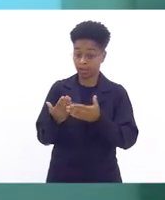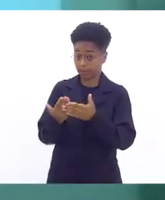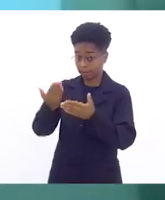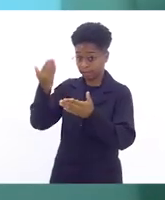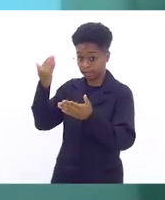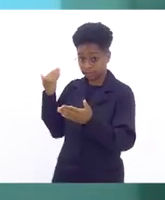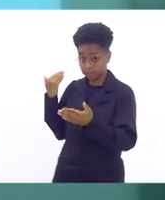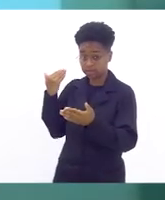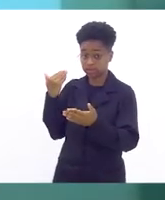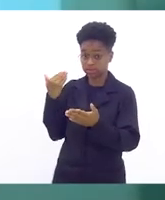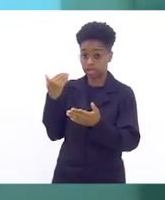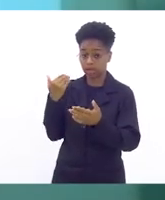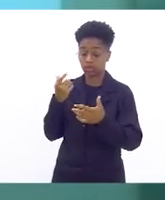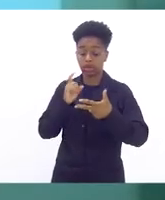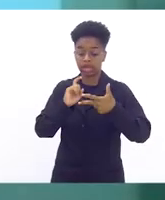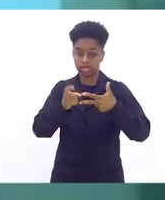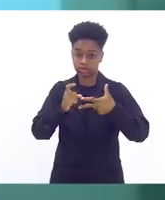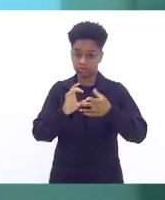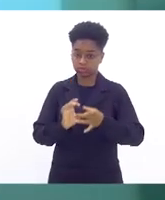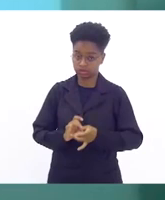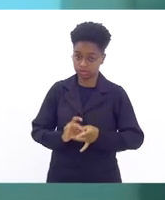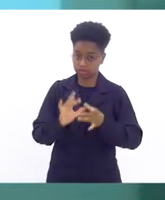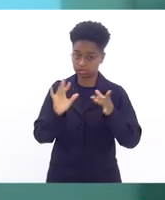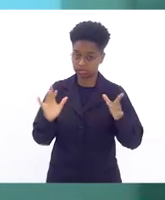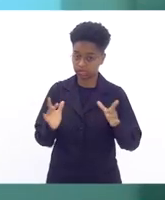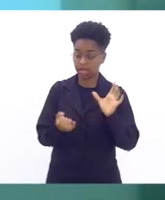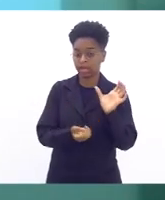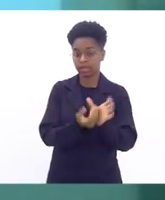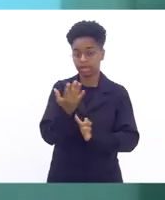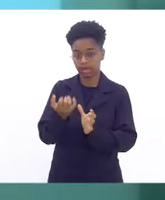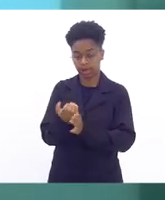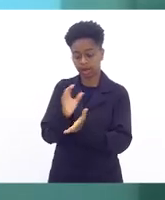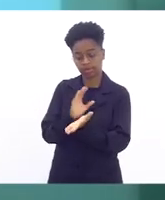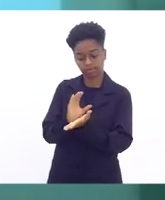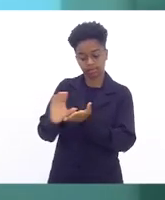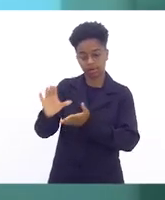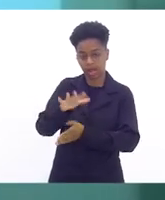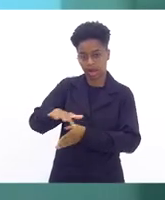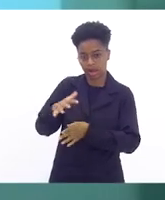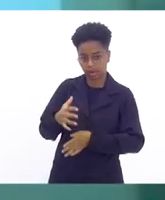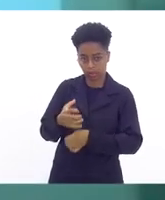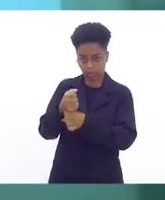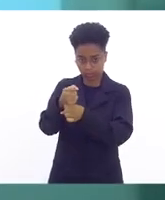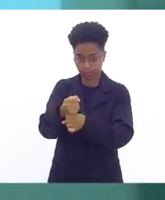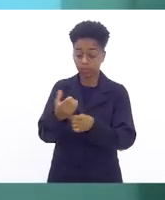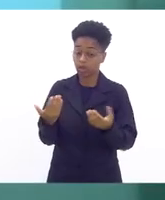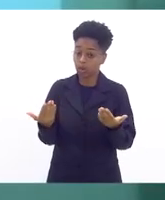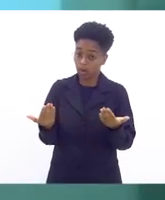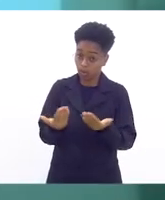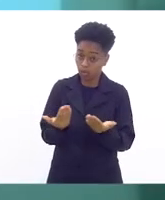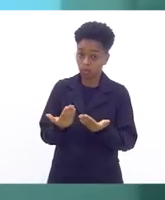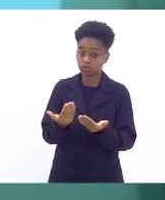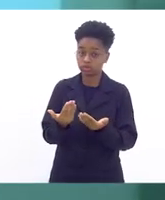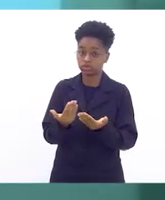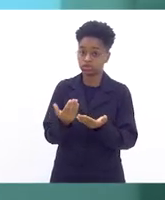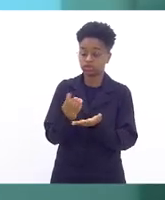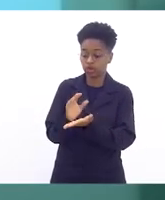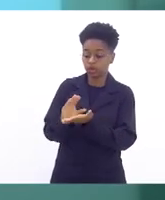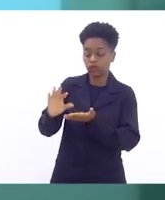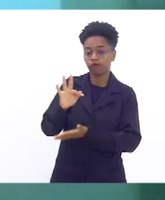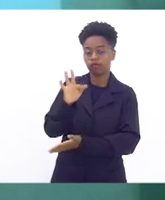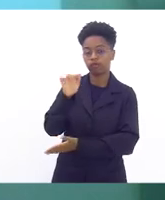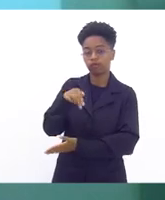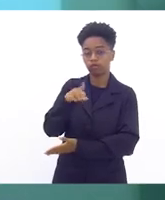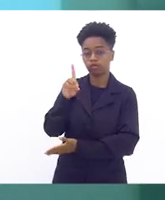fica o poder executivo autorizado a criar fundo de natureza contábil hoje esse fundo ele através de